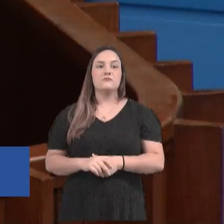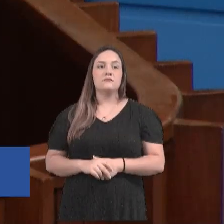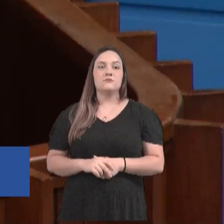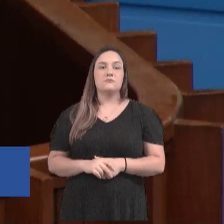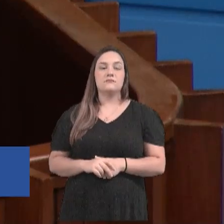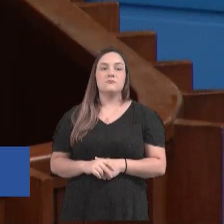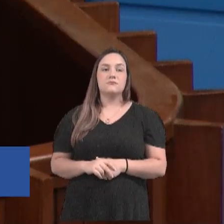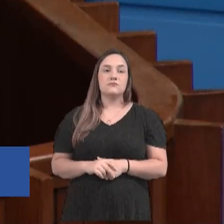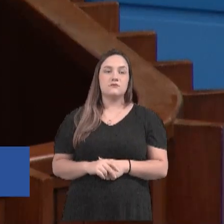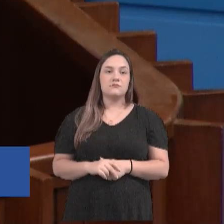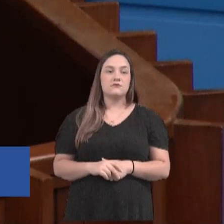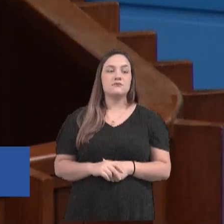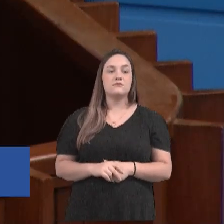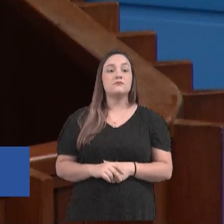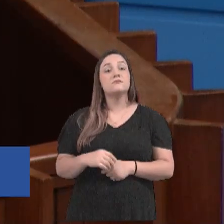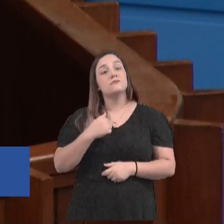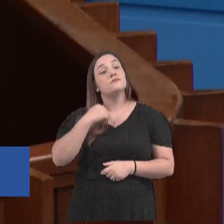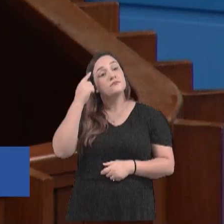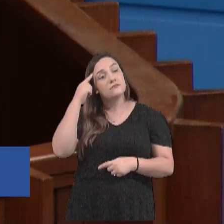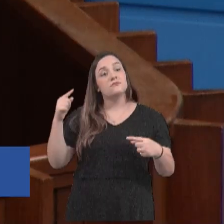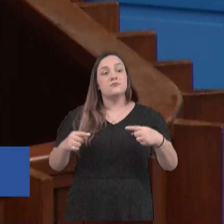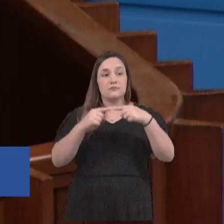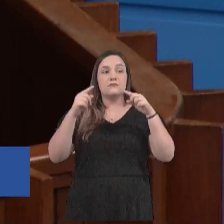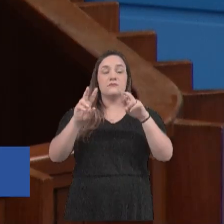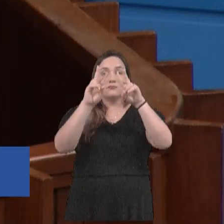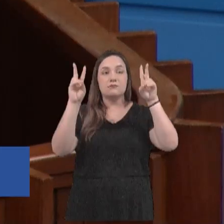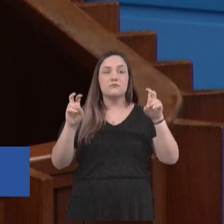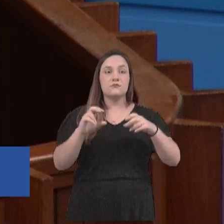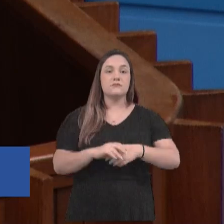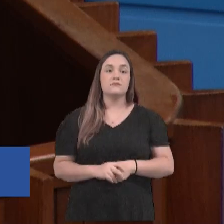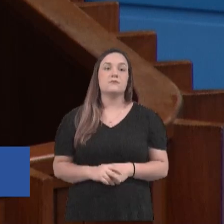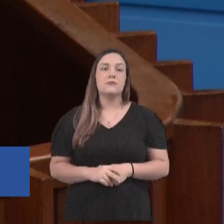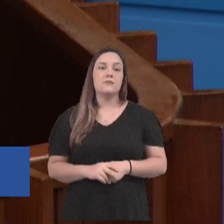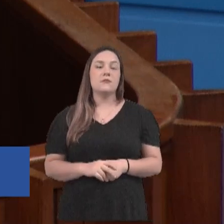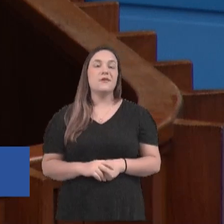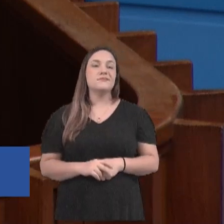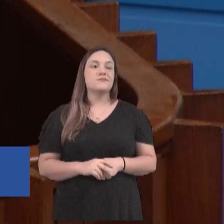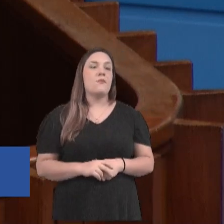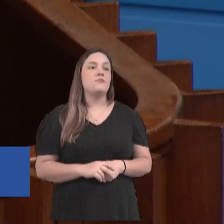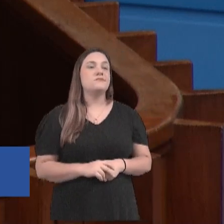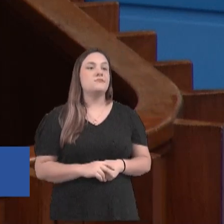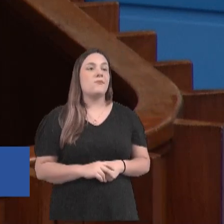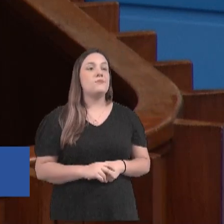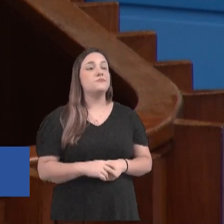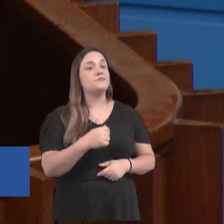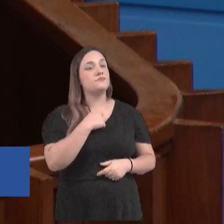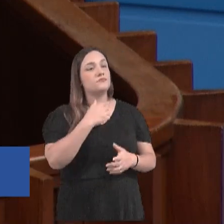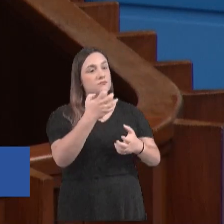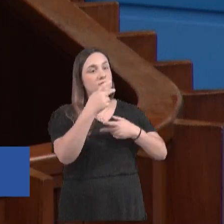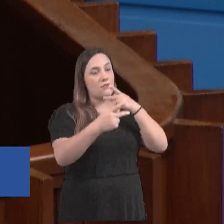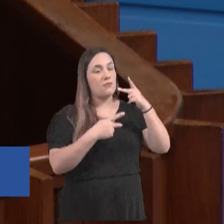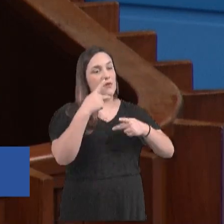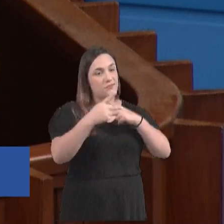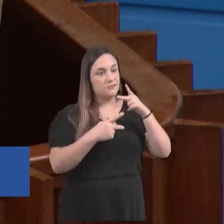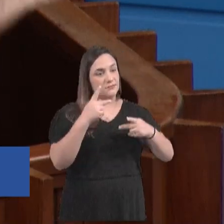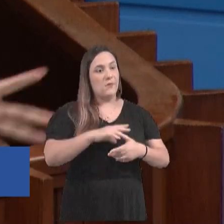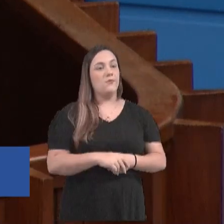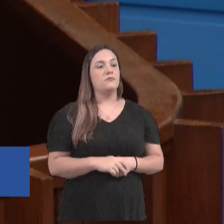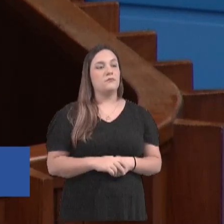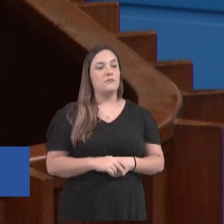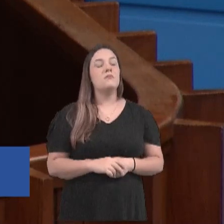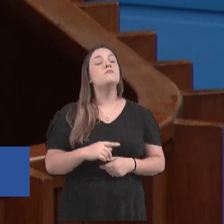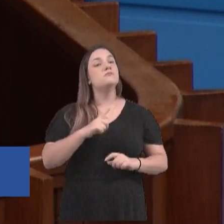falar um pouco também, acho que tem a ver também com esse tema. Eu venho aqui para falar sobre as